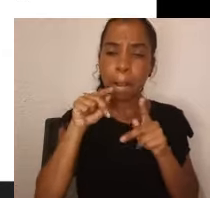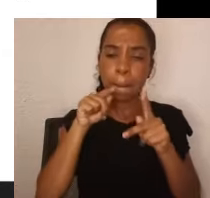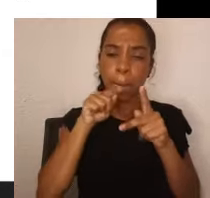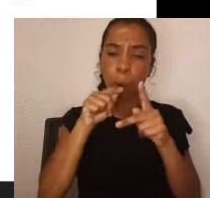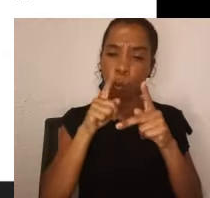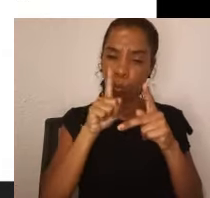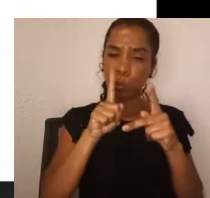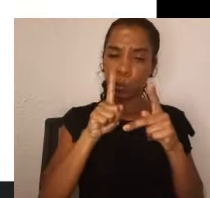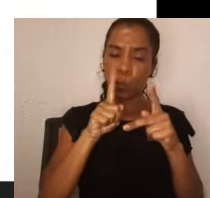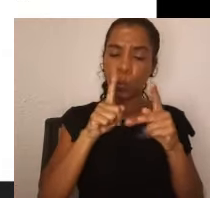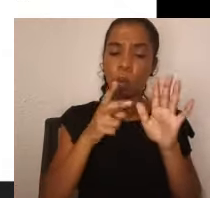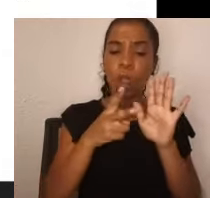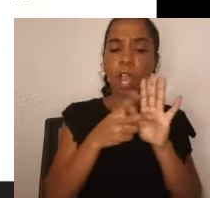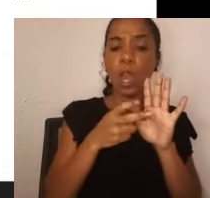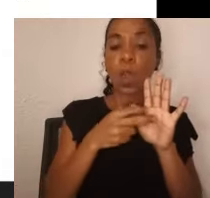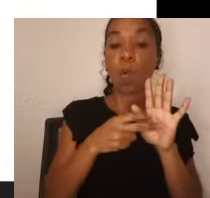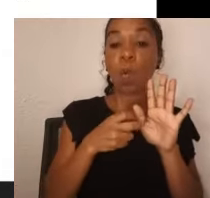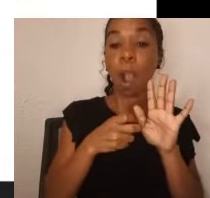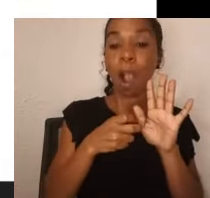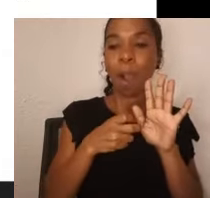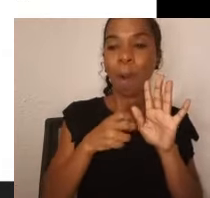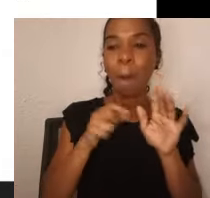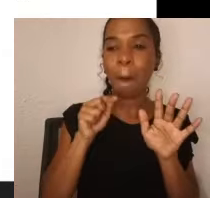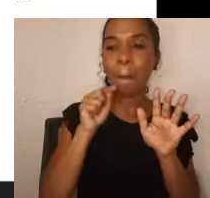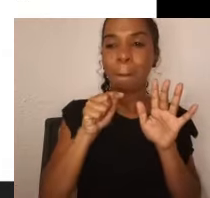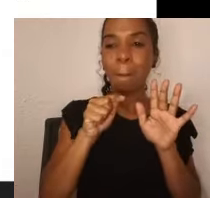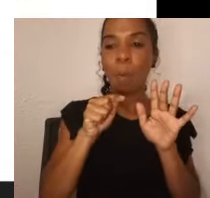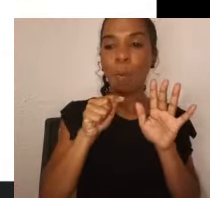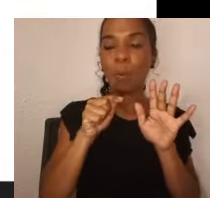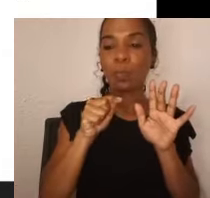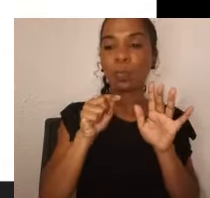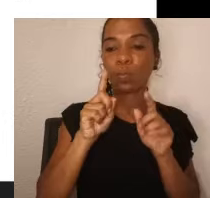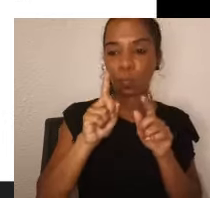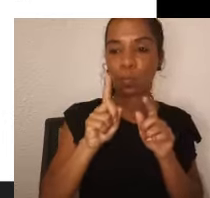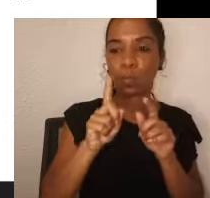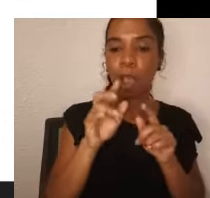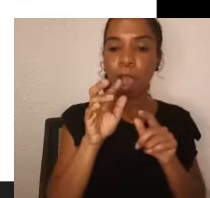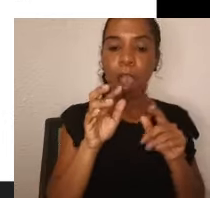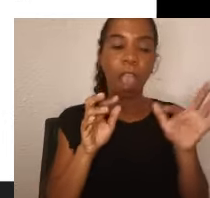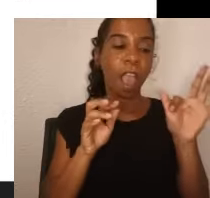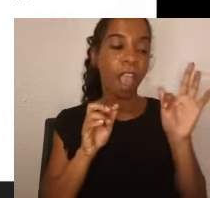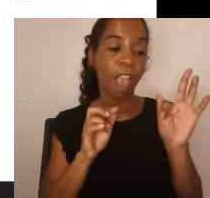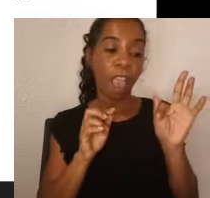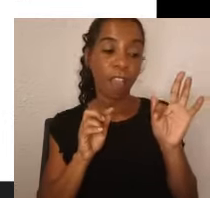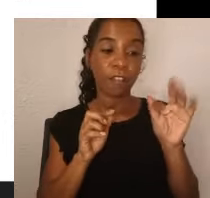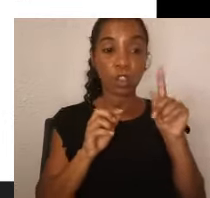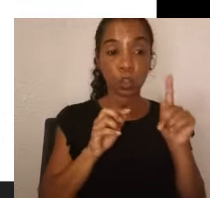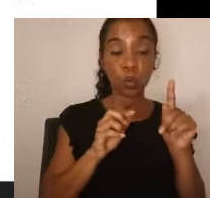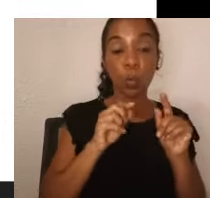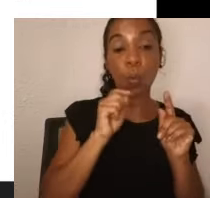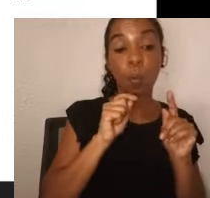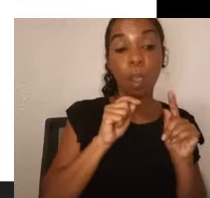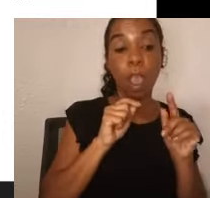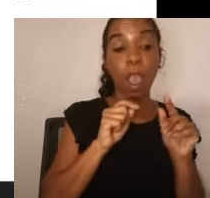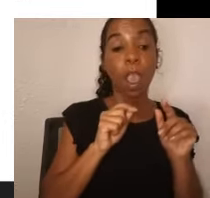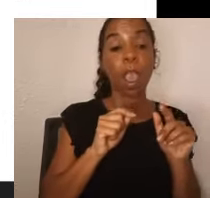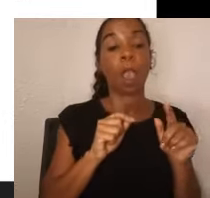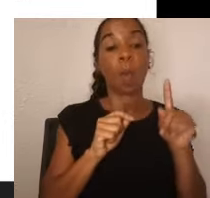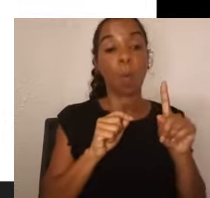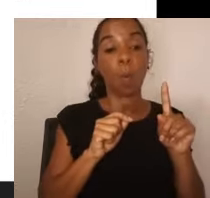ao valor da função no ponto 1. Quanto é f de 1? F de 1 é exatamente 1 ao